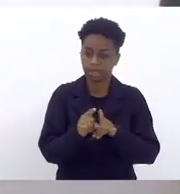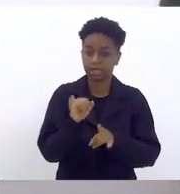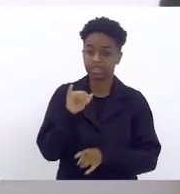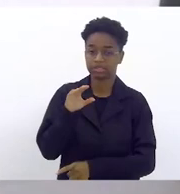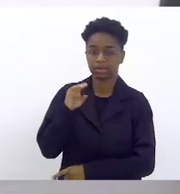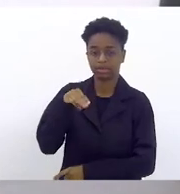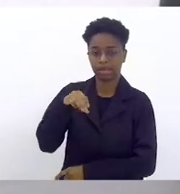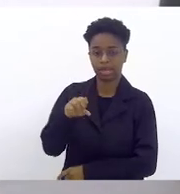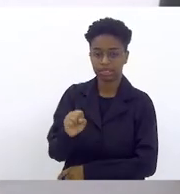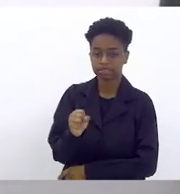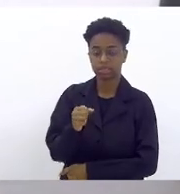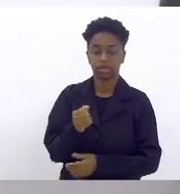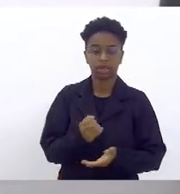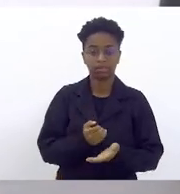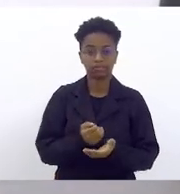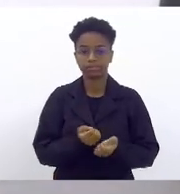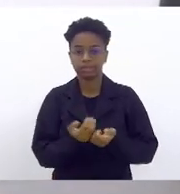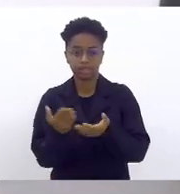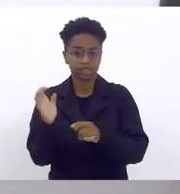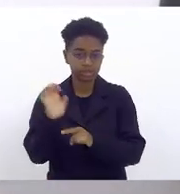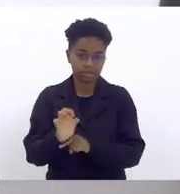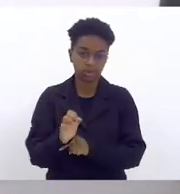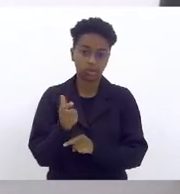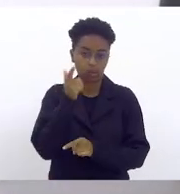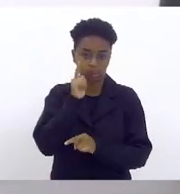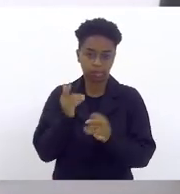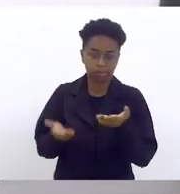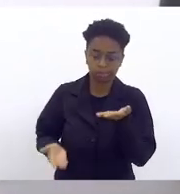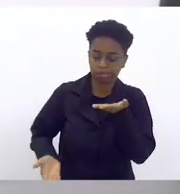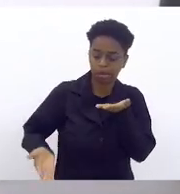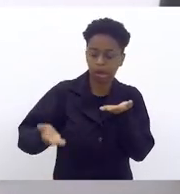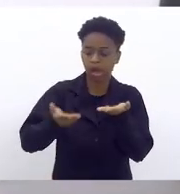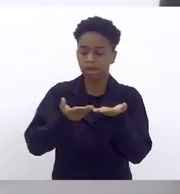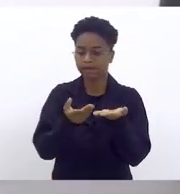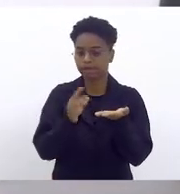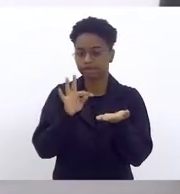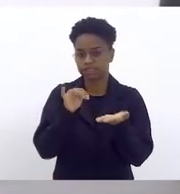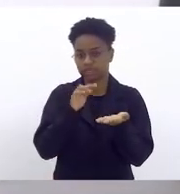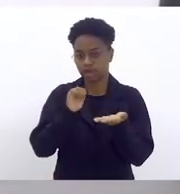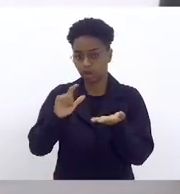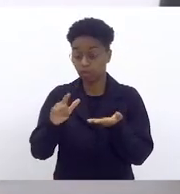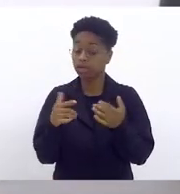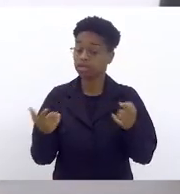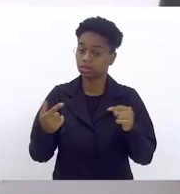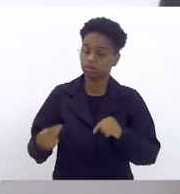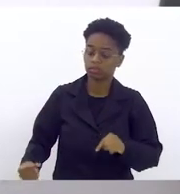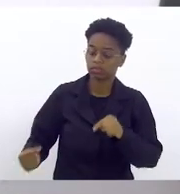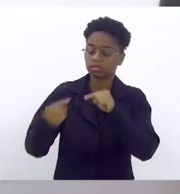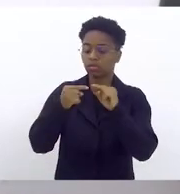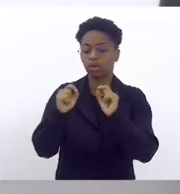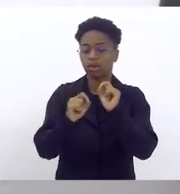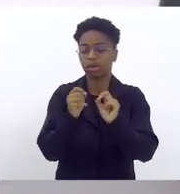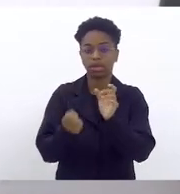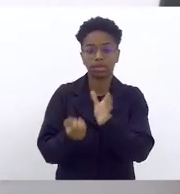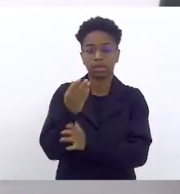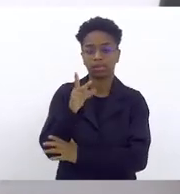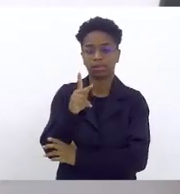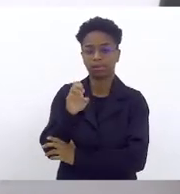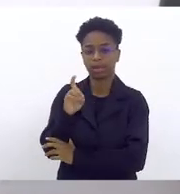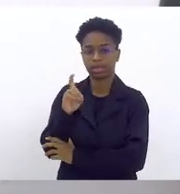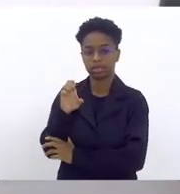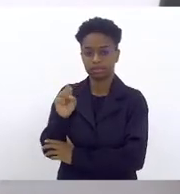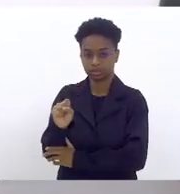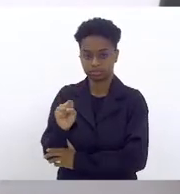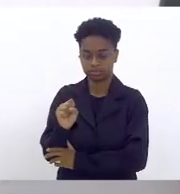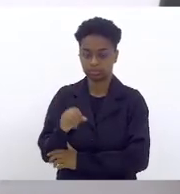ICMS que possa trazer o equilíbrio fiscal Então tudo isso combinou na elaboração do Pet e